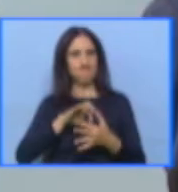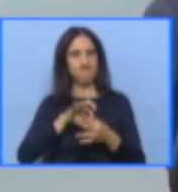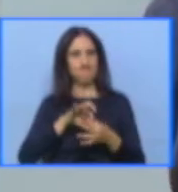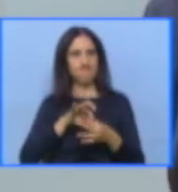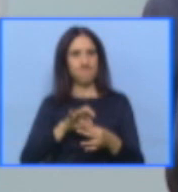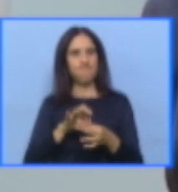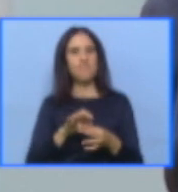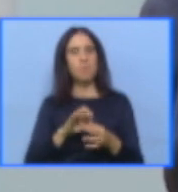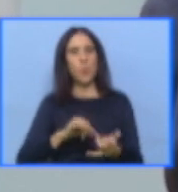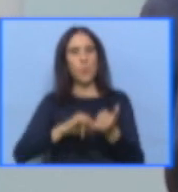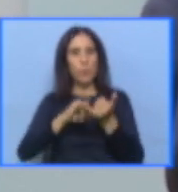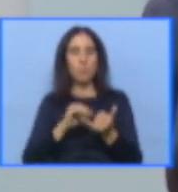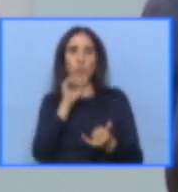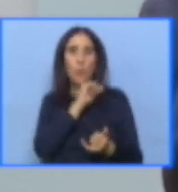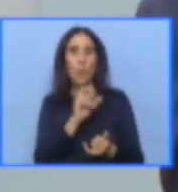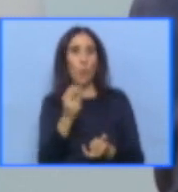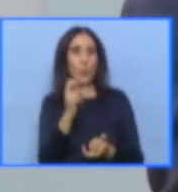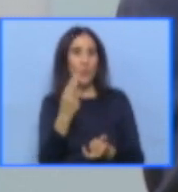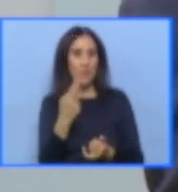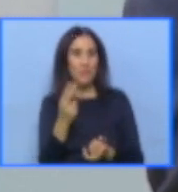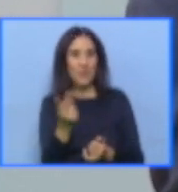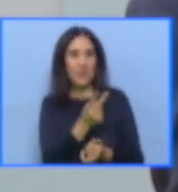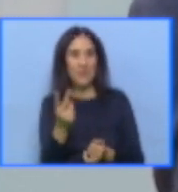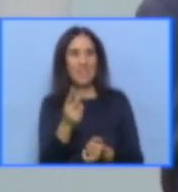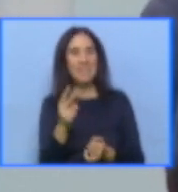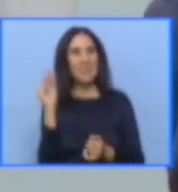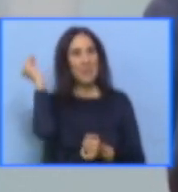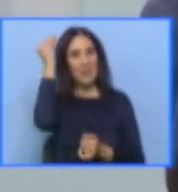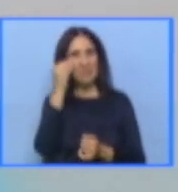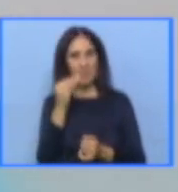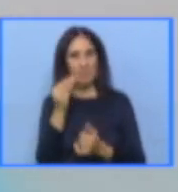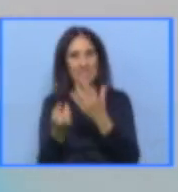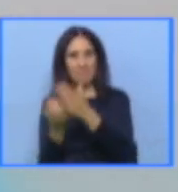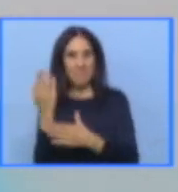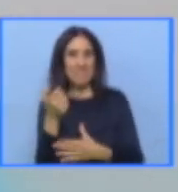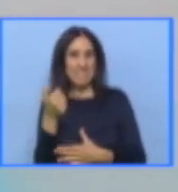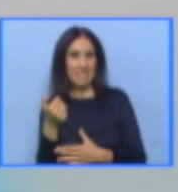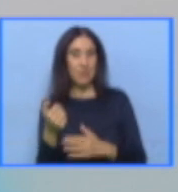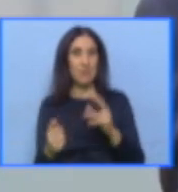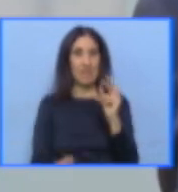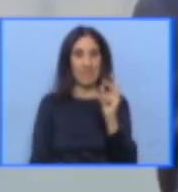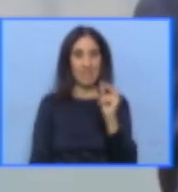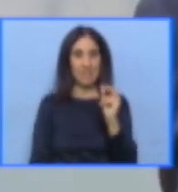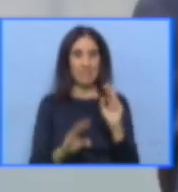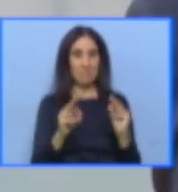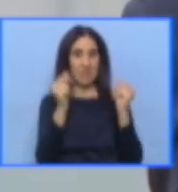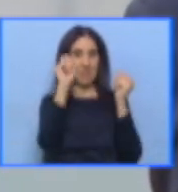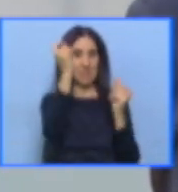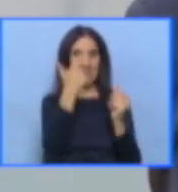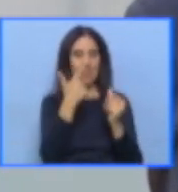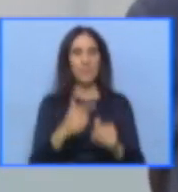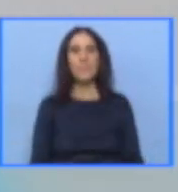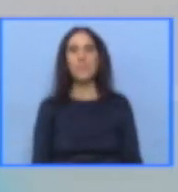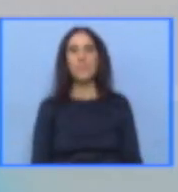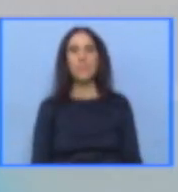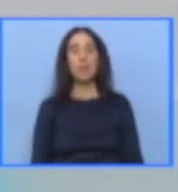esta coincidência, foram ambos em outubro, implantação da República, a 5, a 13 é o milagre do sol. Que depois,